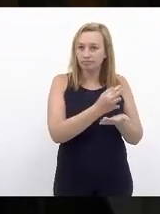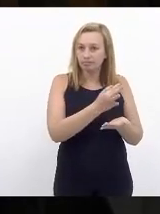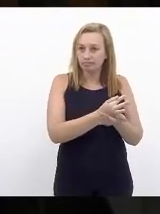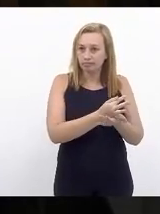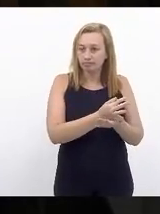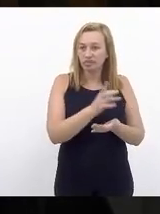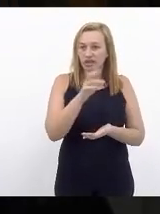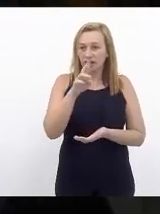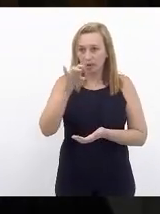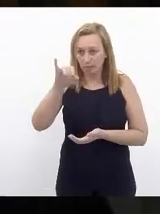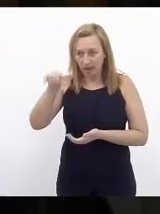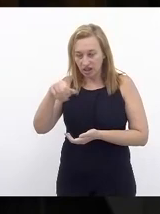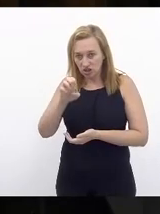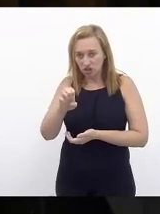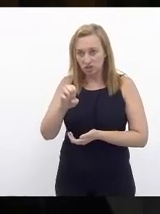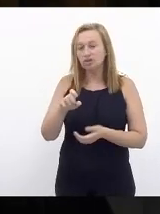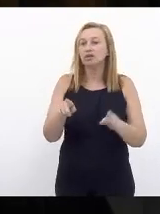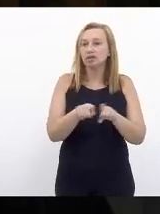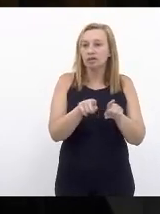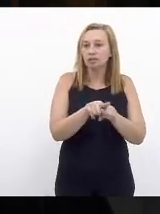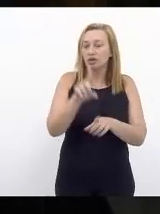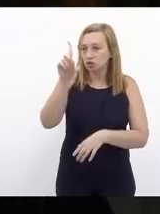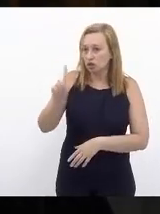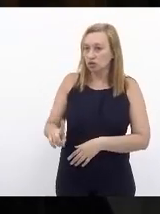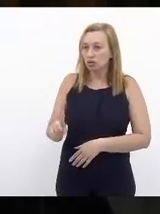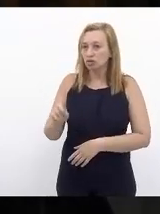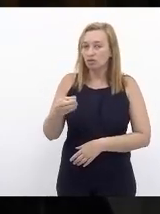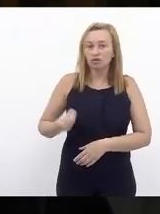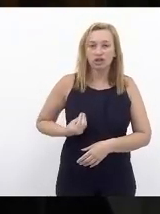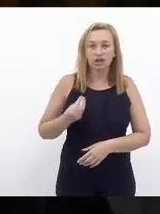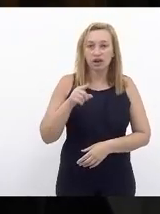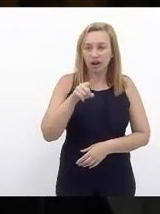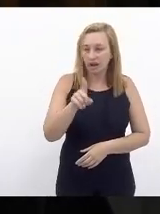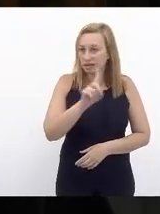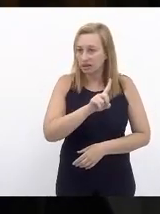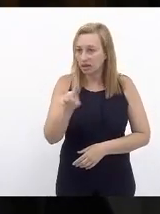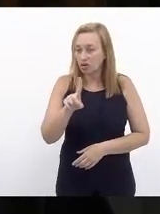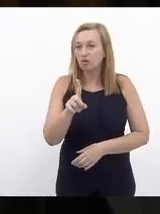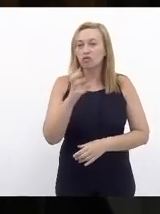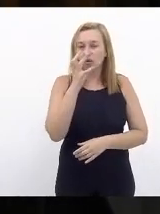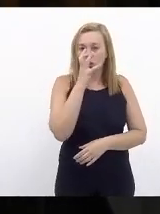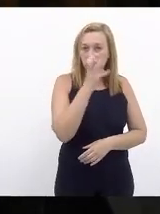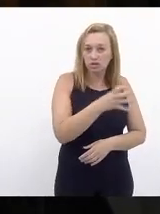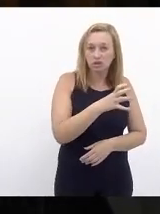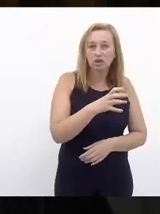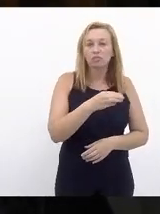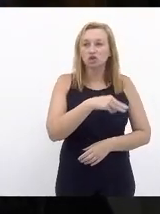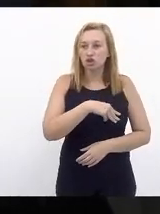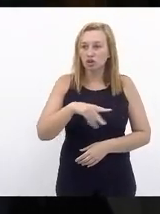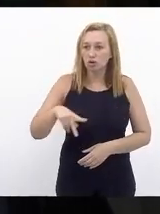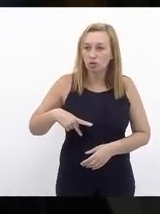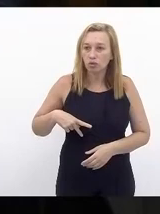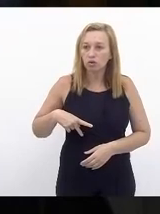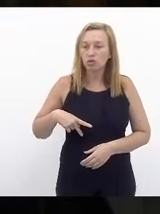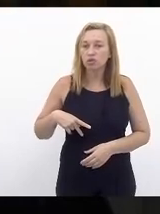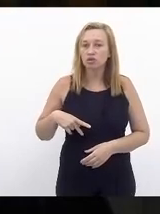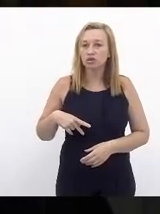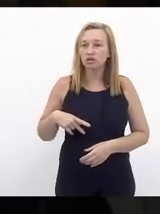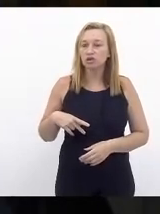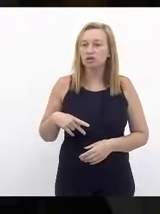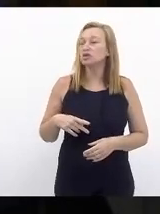ao CREMERJ, assim como o diretor que não estava na unidade. Vou denunciar ao Ministério Público as